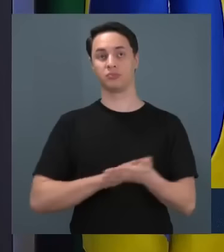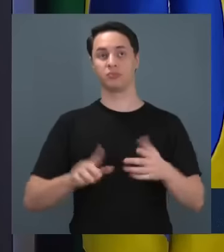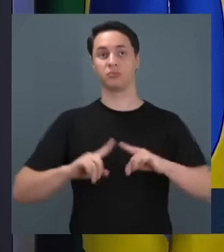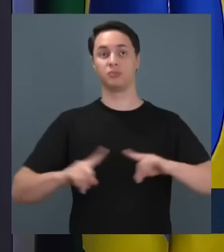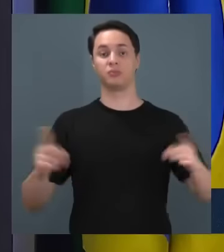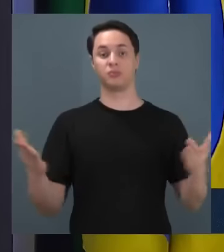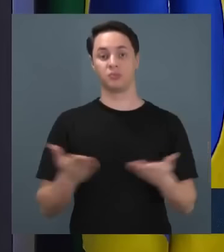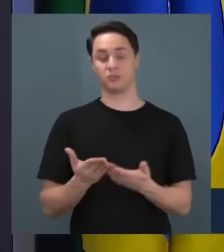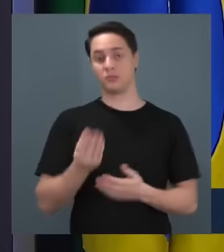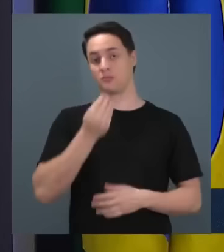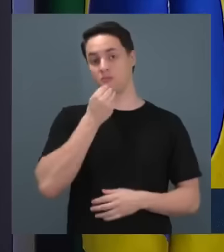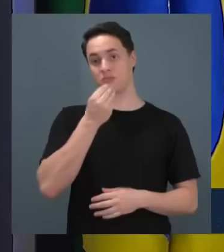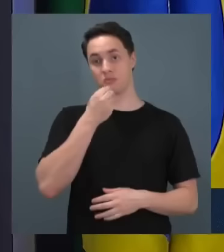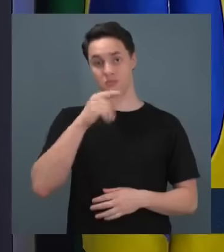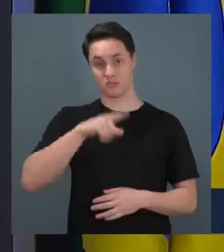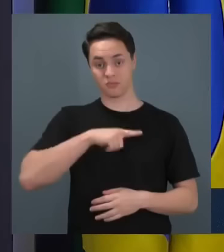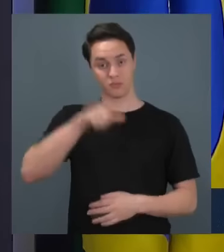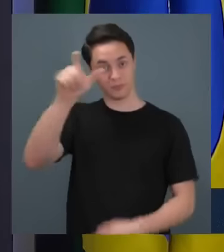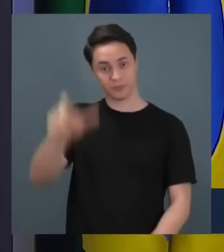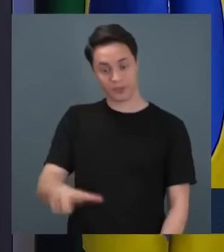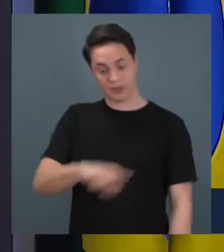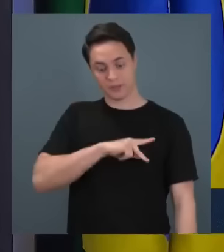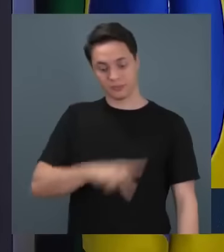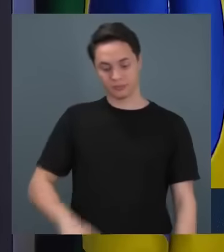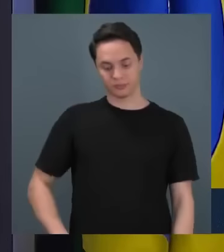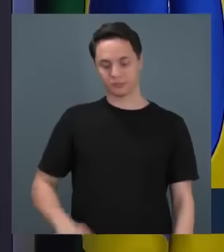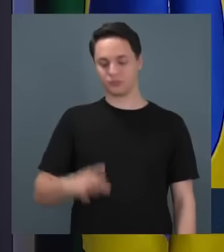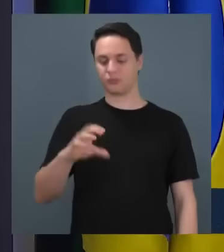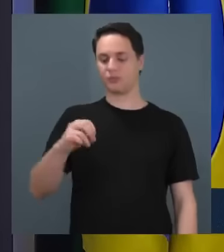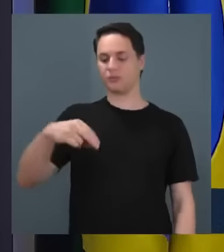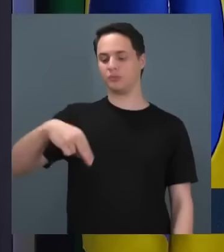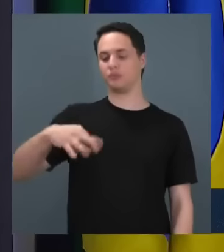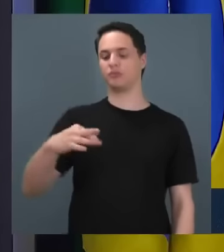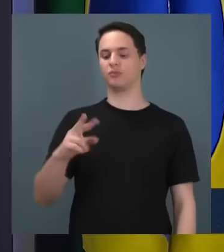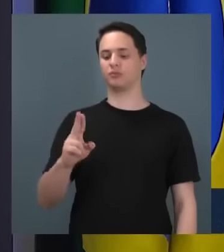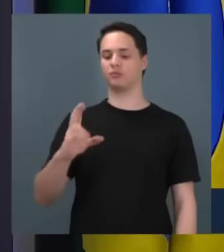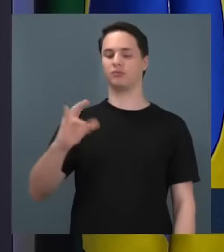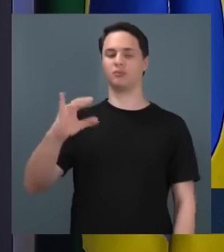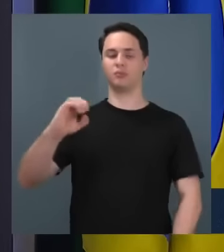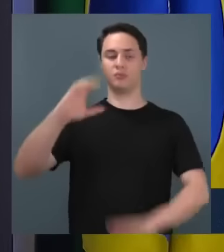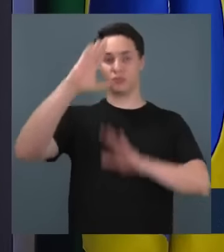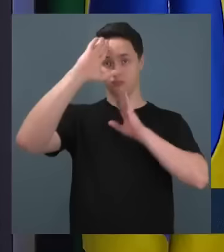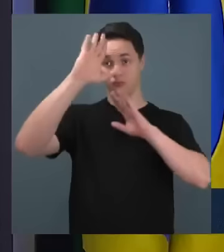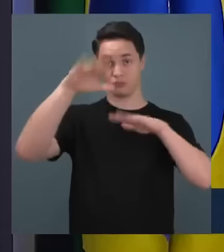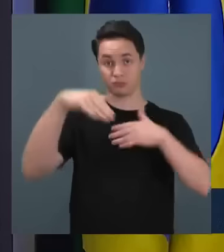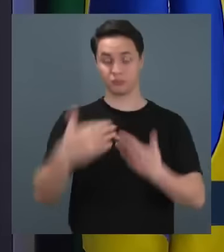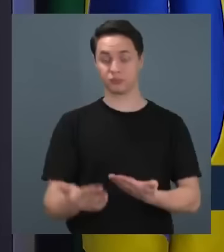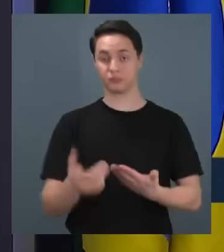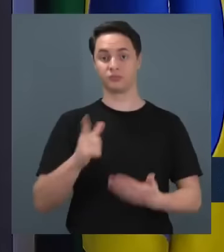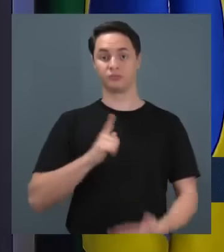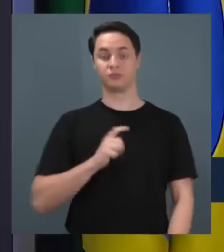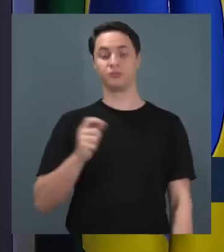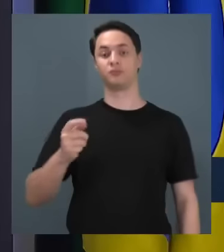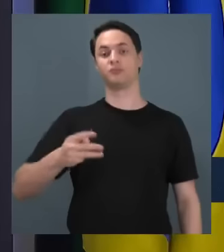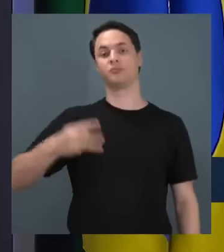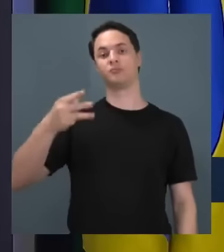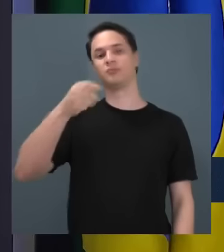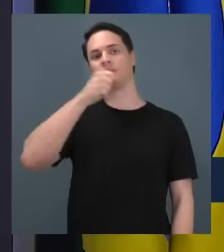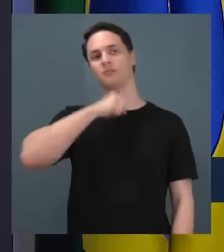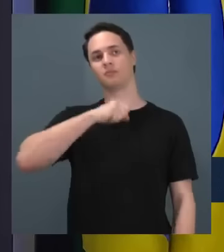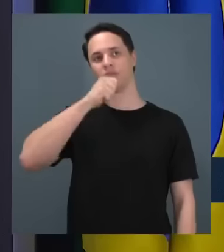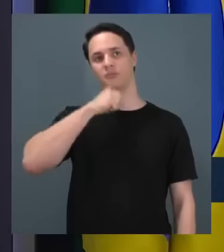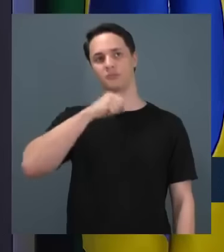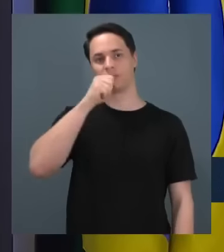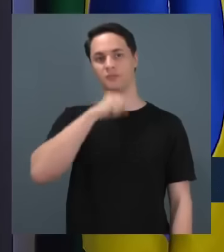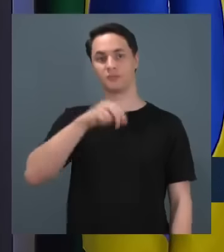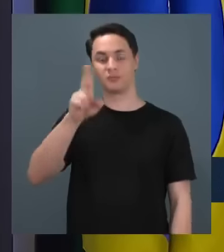a oportunidade, senador presidente Confúcio, de homenagear os trinetos dele. Nunca tinham